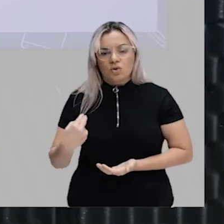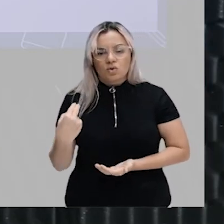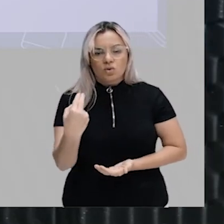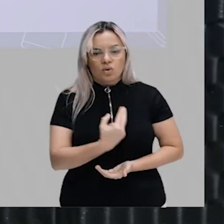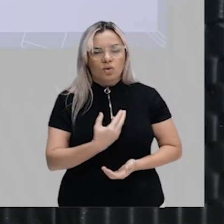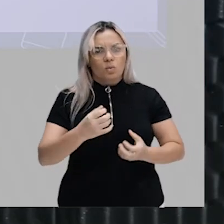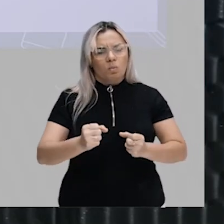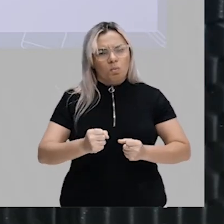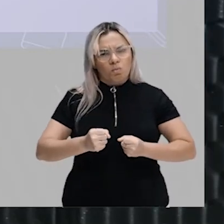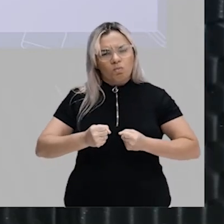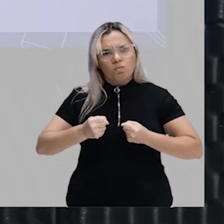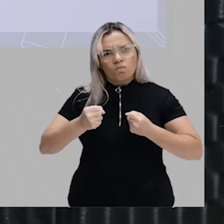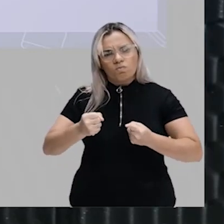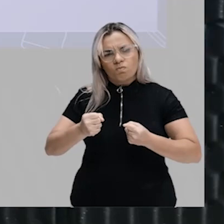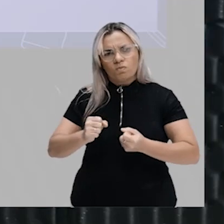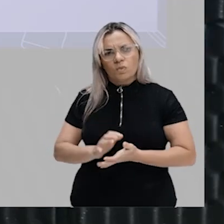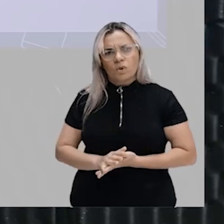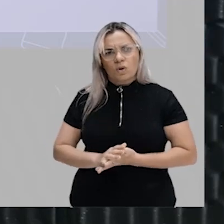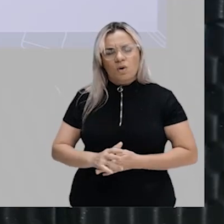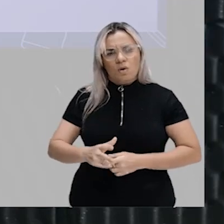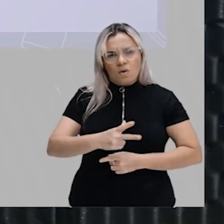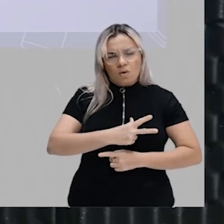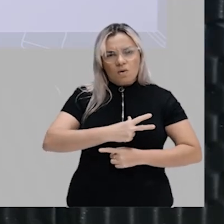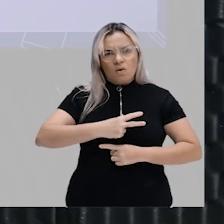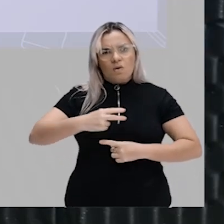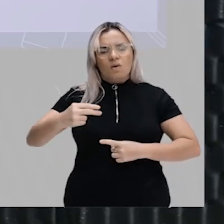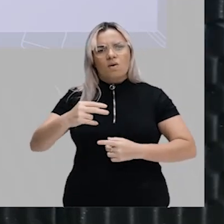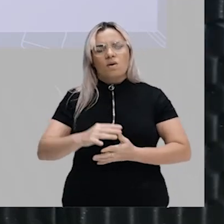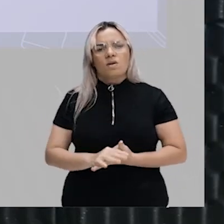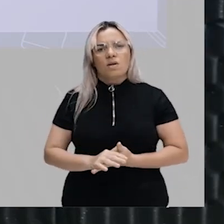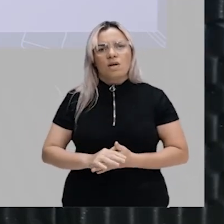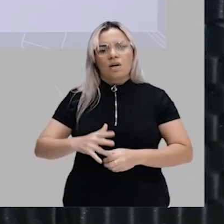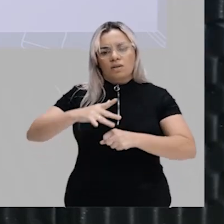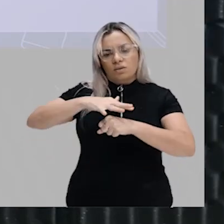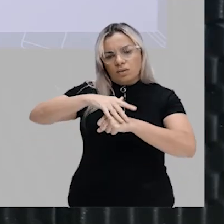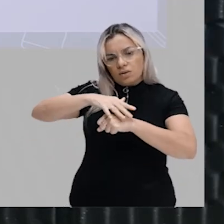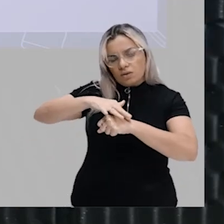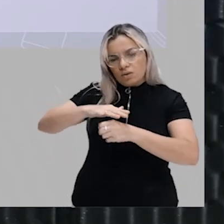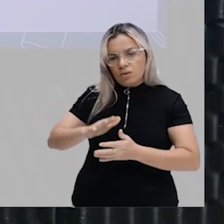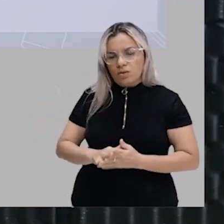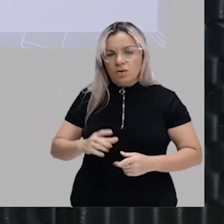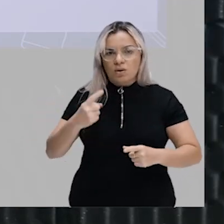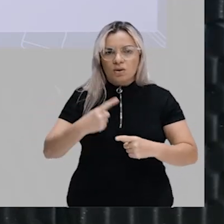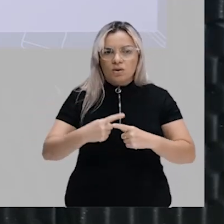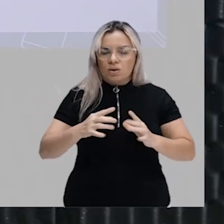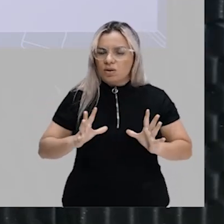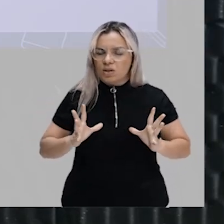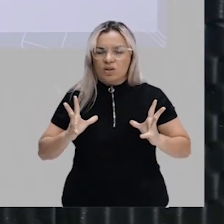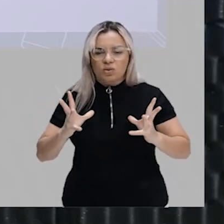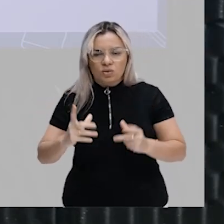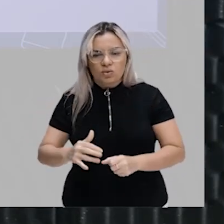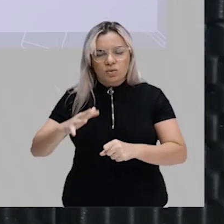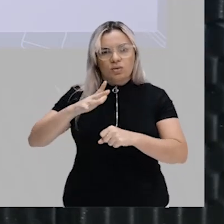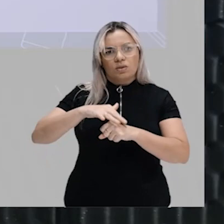mãos de vencer as doenças, tá? Porque toda e qualquer doença, ela possivelmente